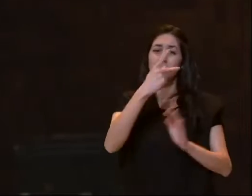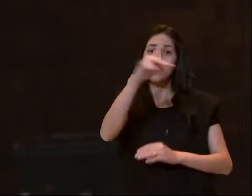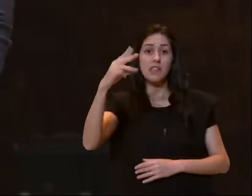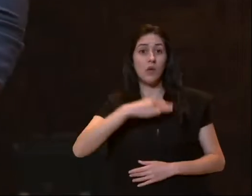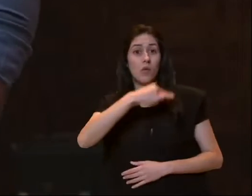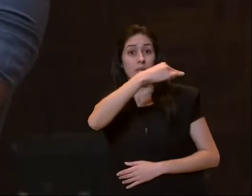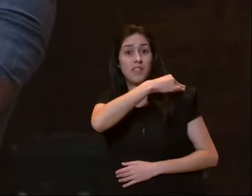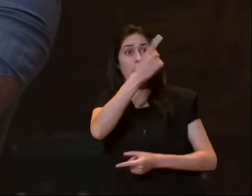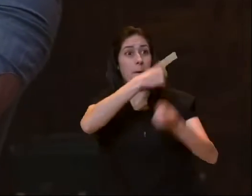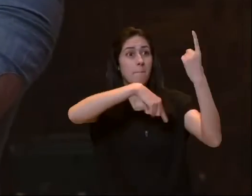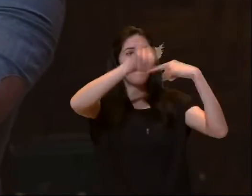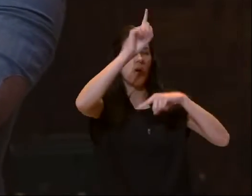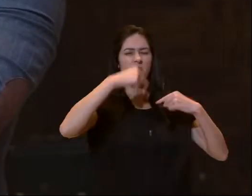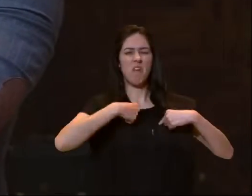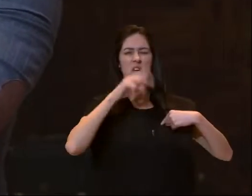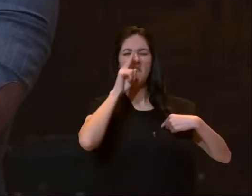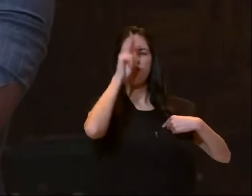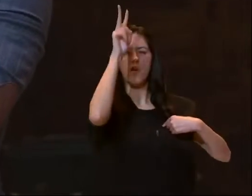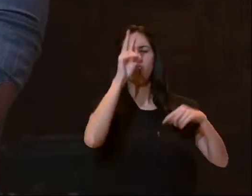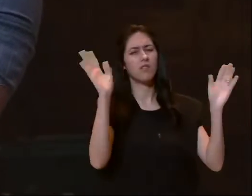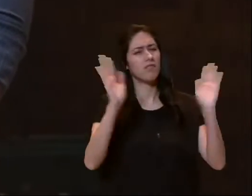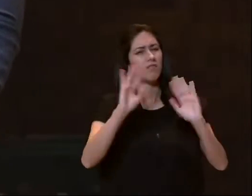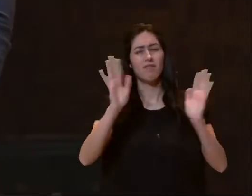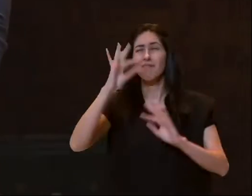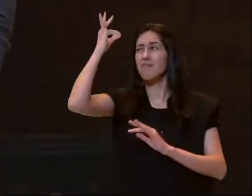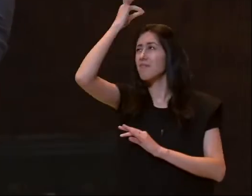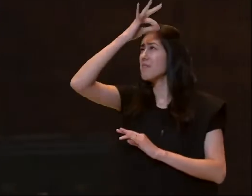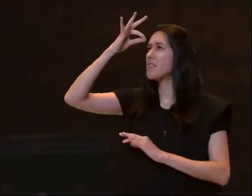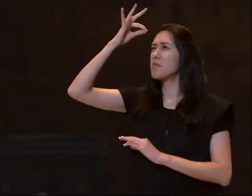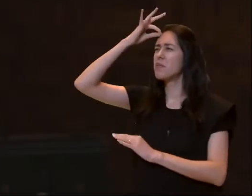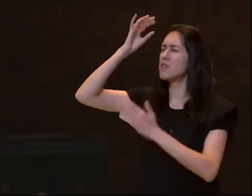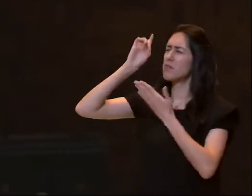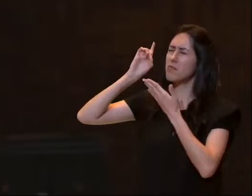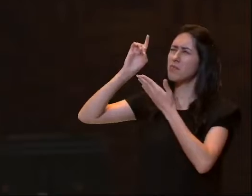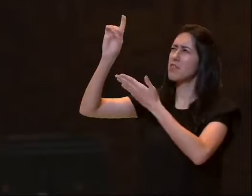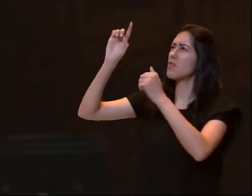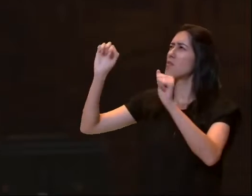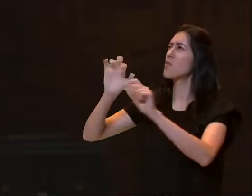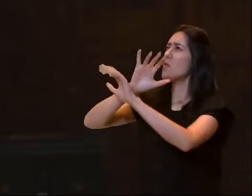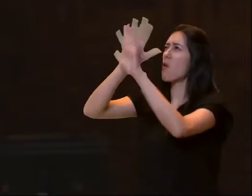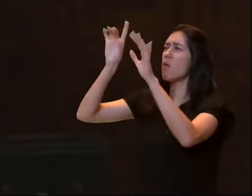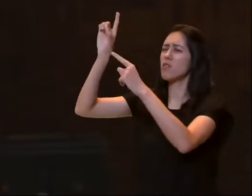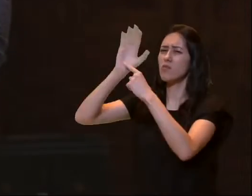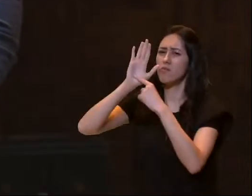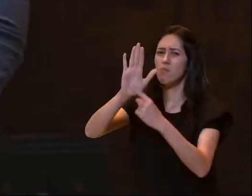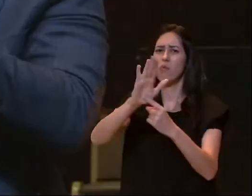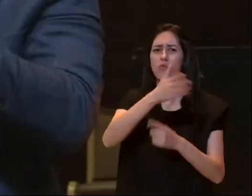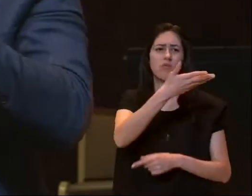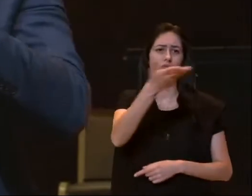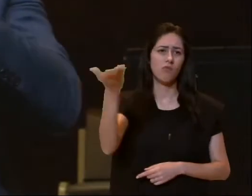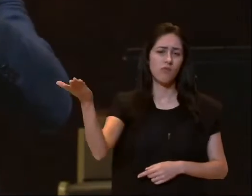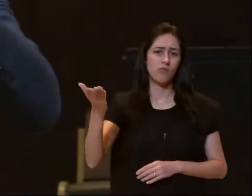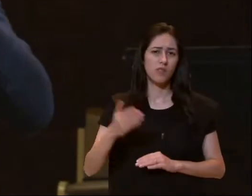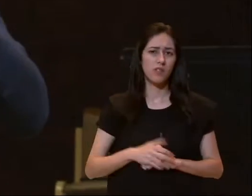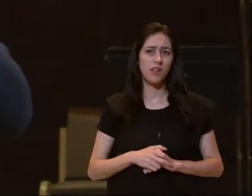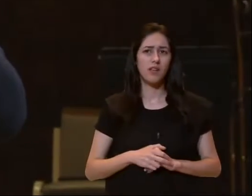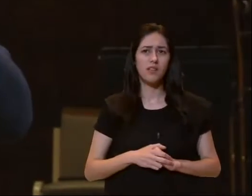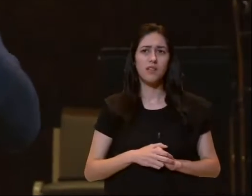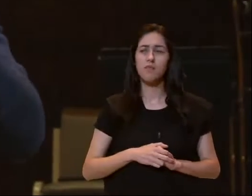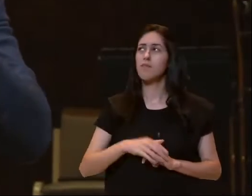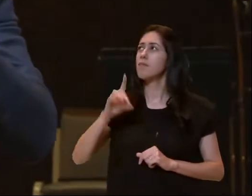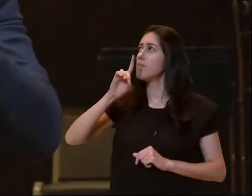sucedido. É pelo Espírito Santo de Deus que a glória dele se revela a você. Que a presença